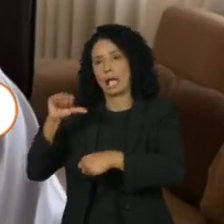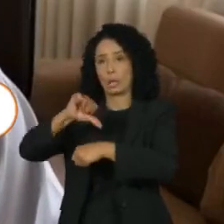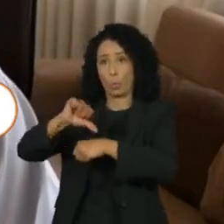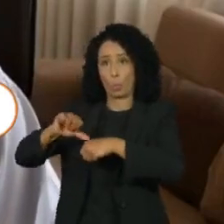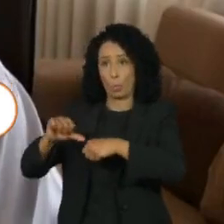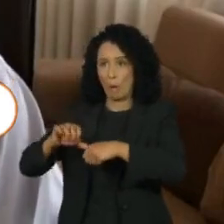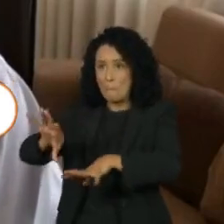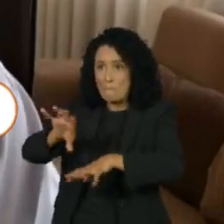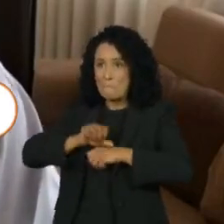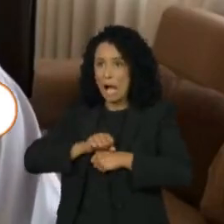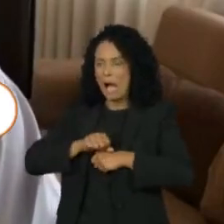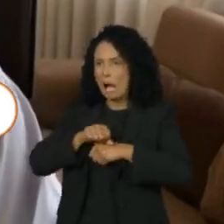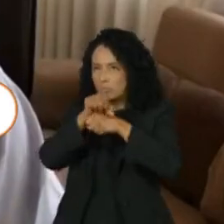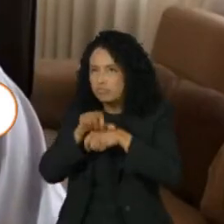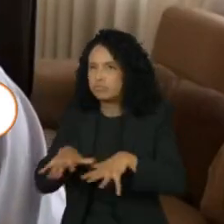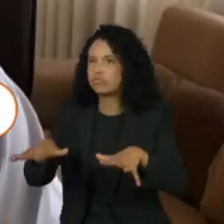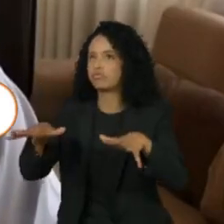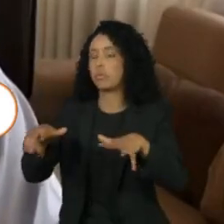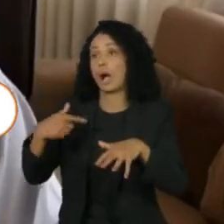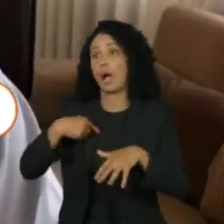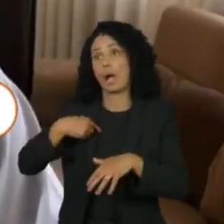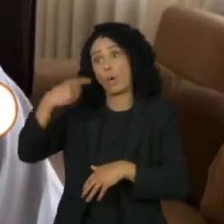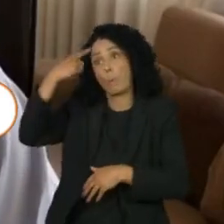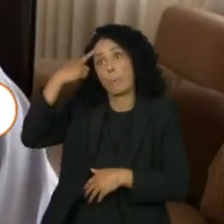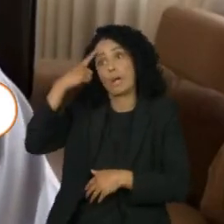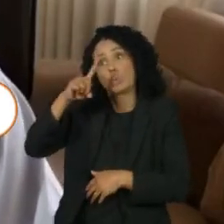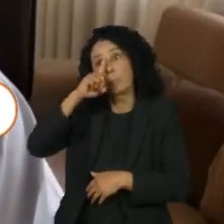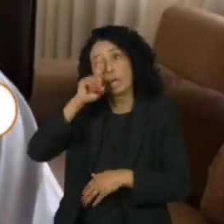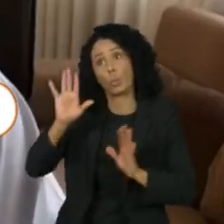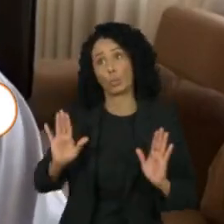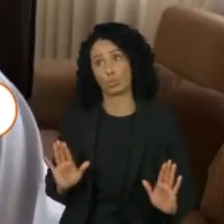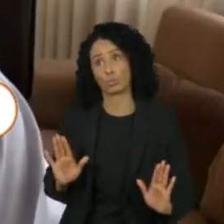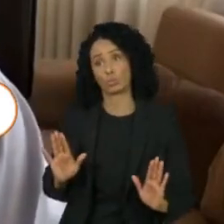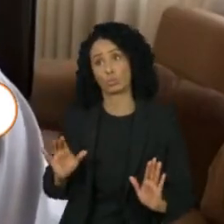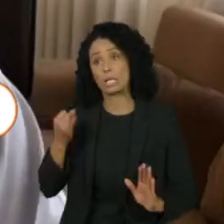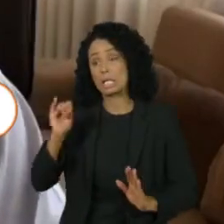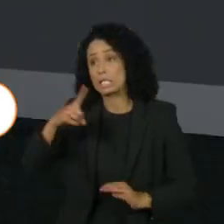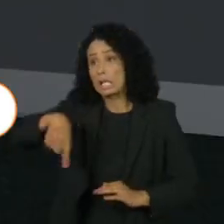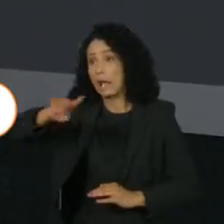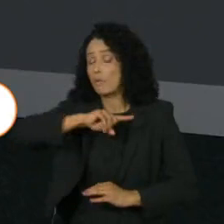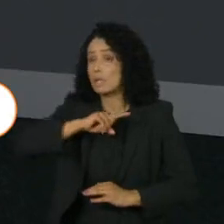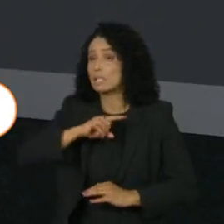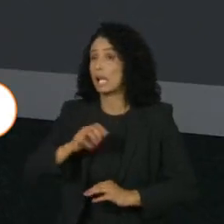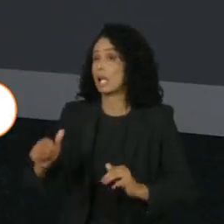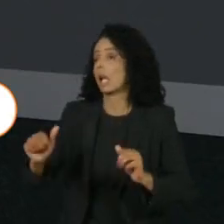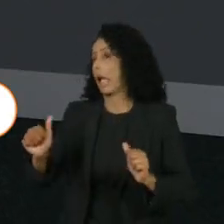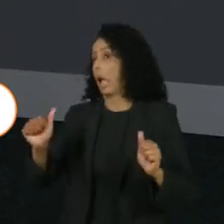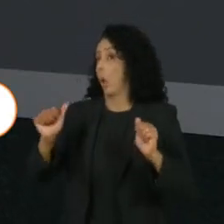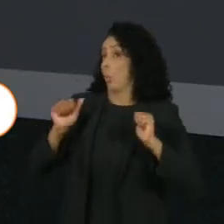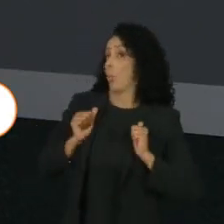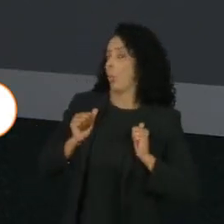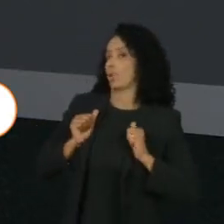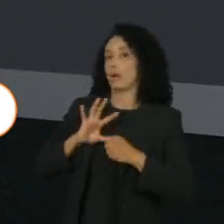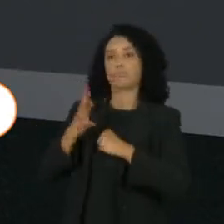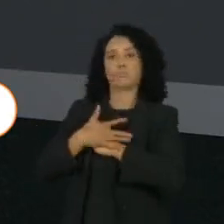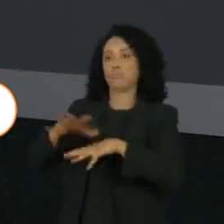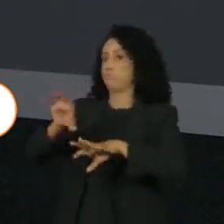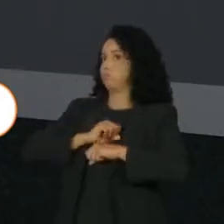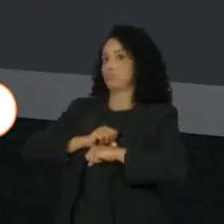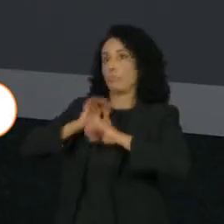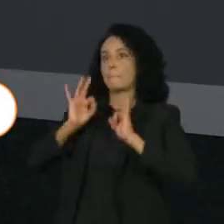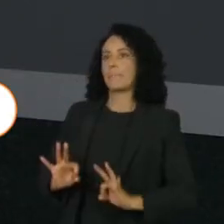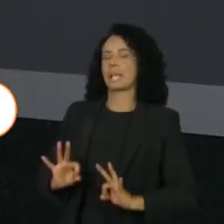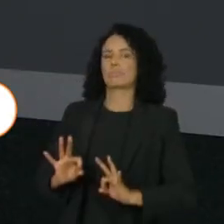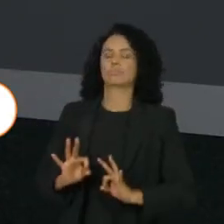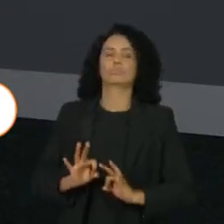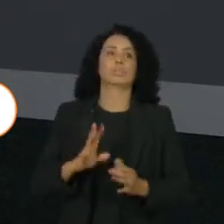muito perigoso, porque quando você baixa a sua guarda, esse vírus tira vantagem da gente, né? Ou seja, o que muita gente fala é que o pior